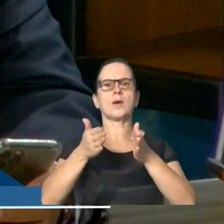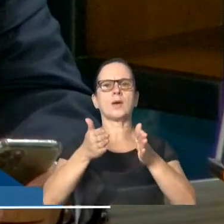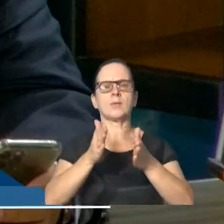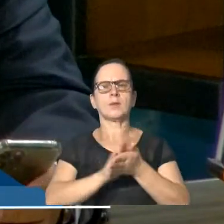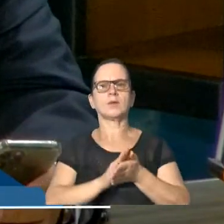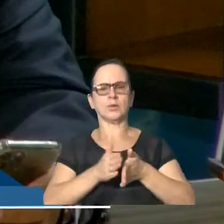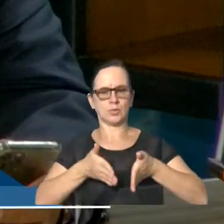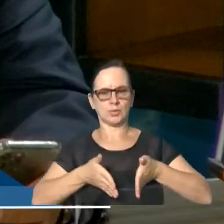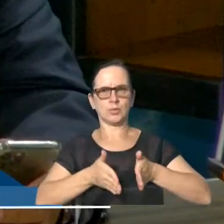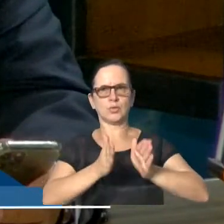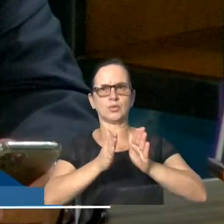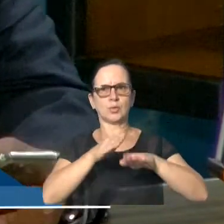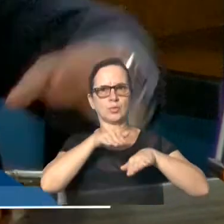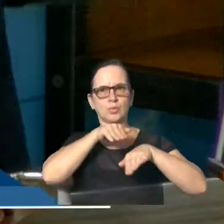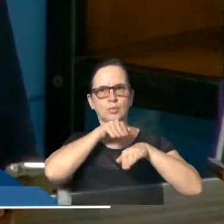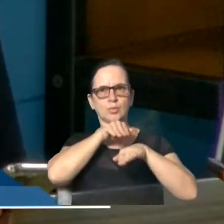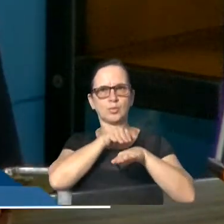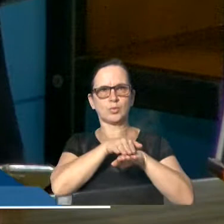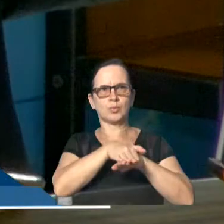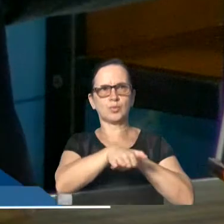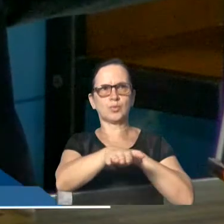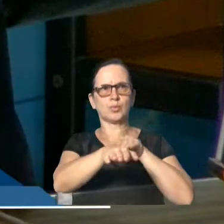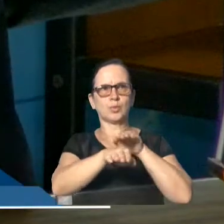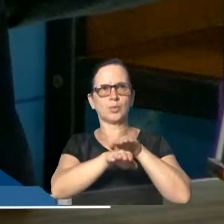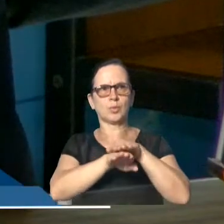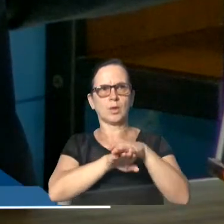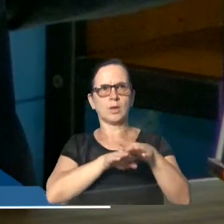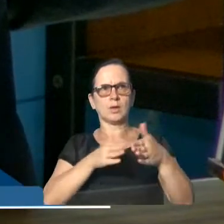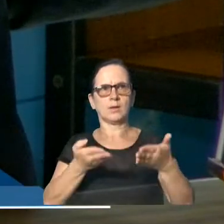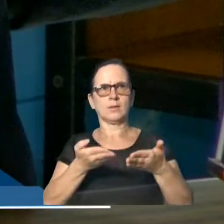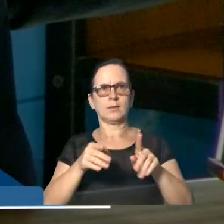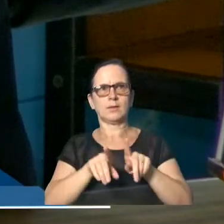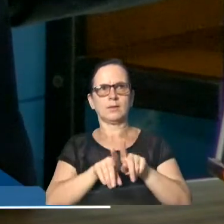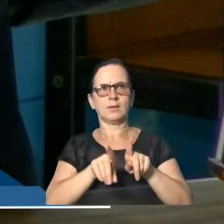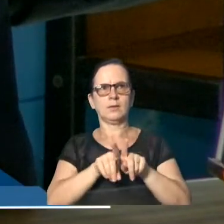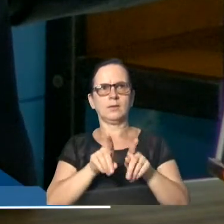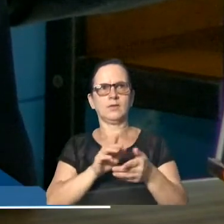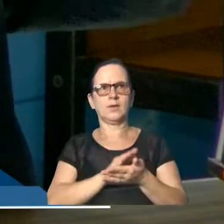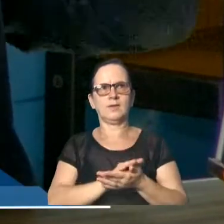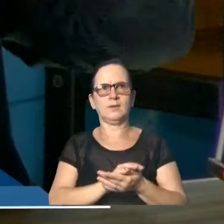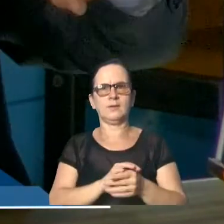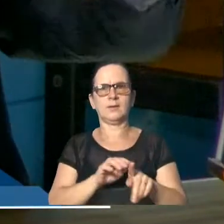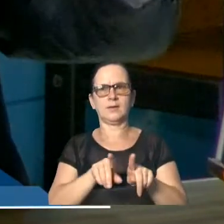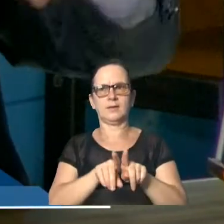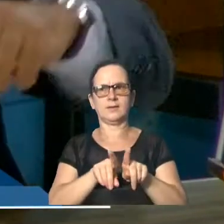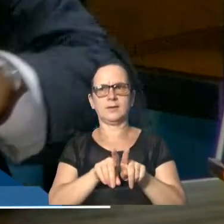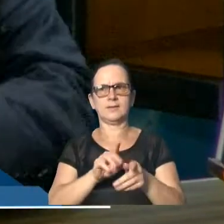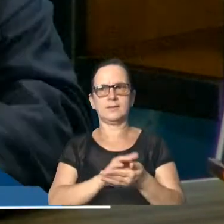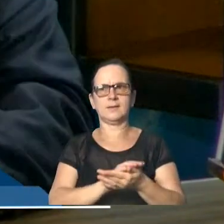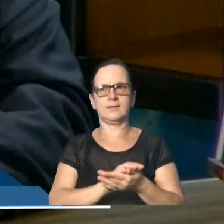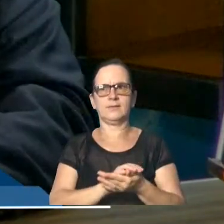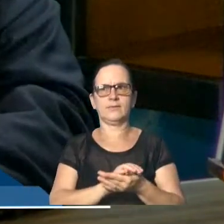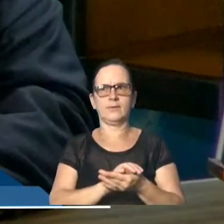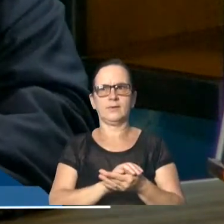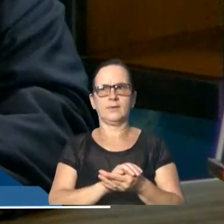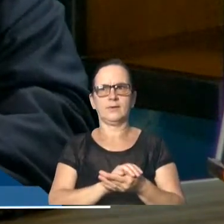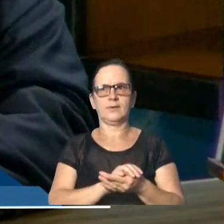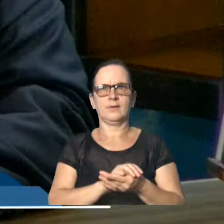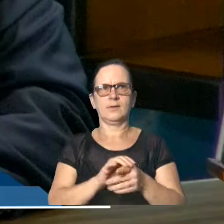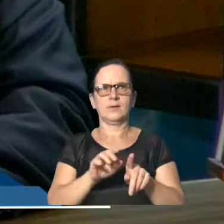aquela rua para ser asfaltada. Vamos falar da questão ambiental, mas ali entra numa